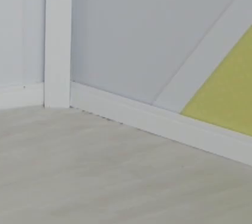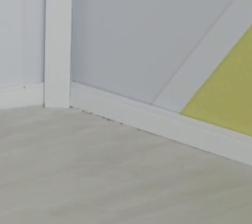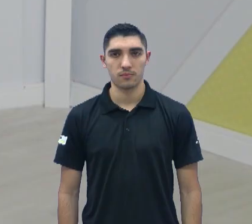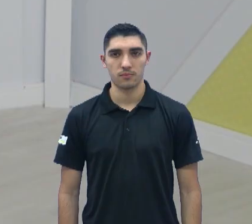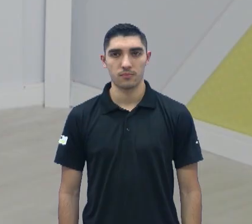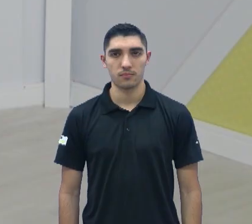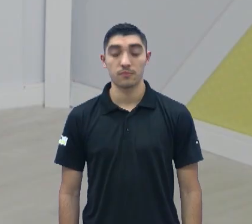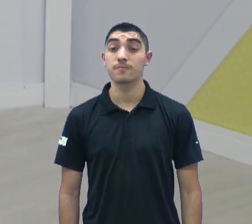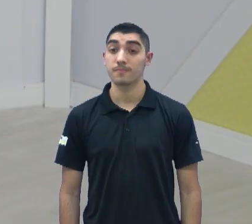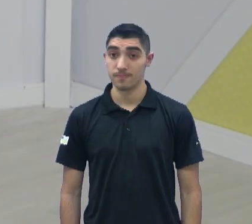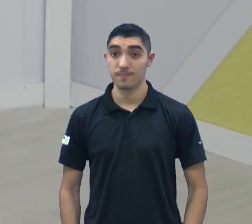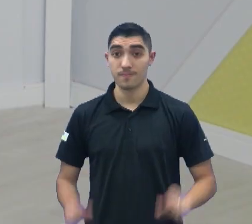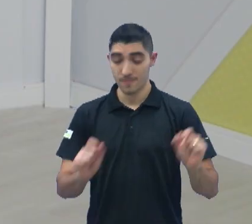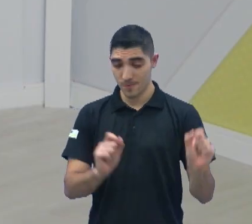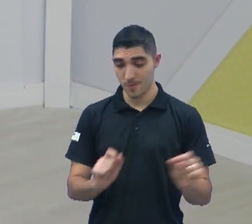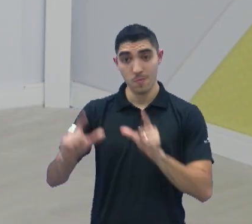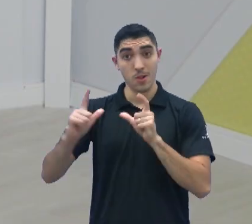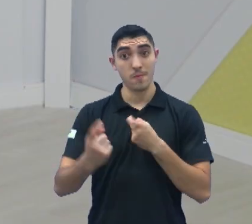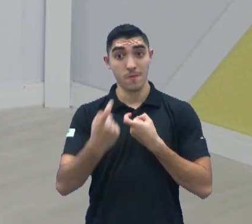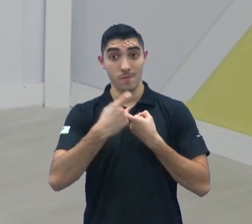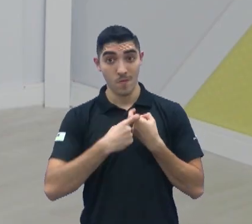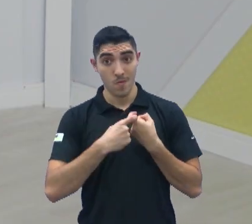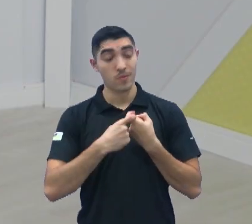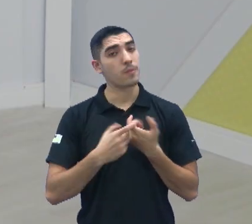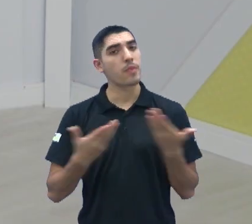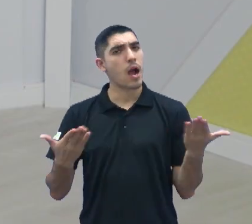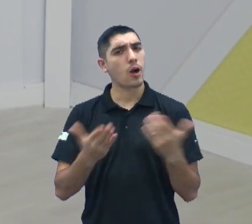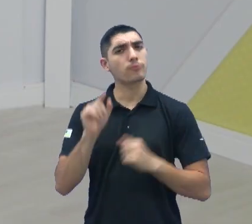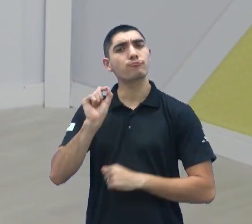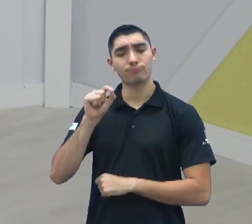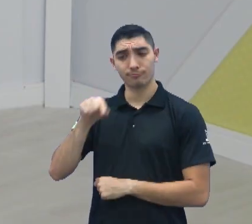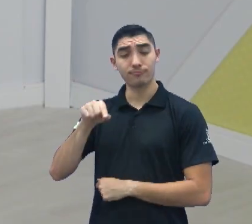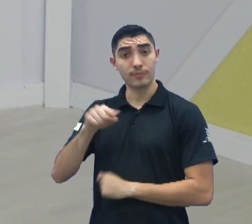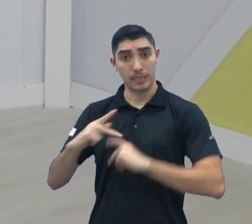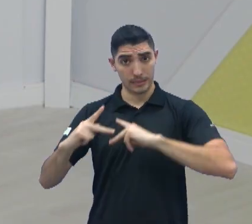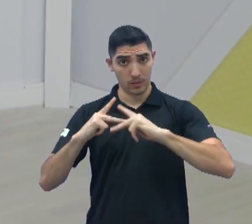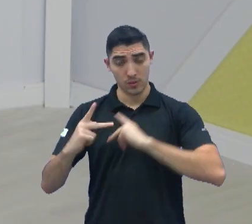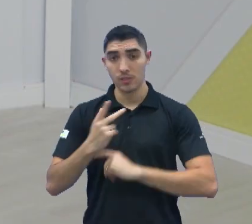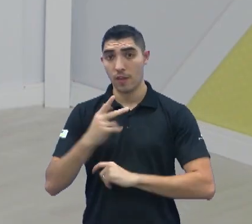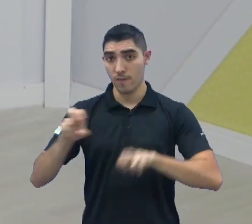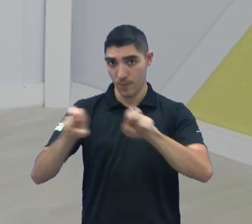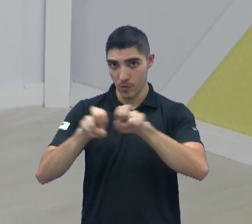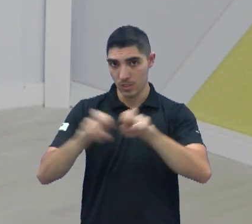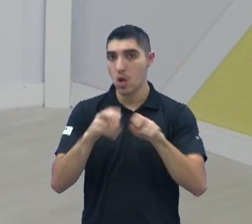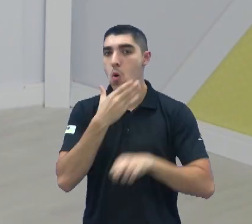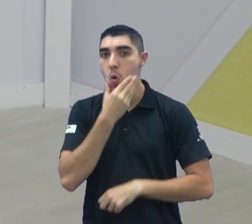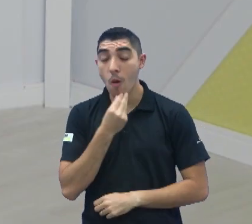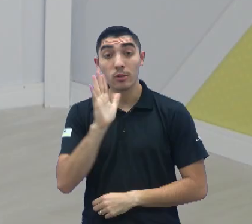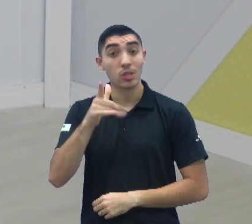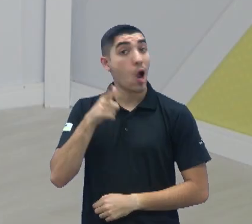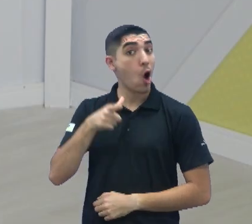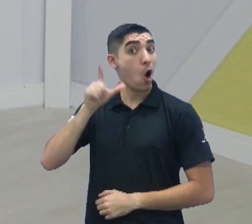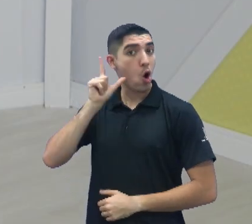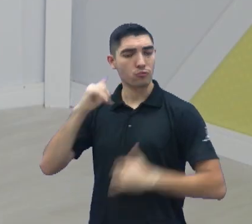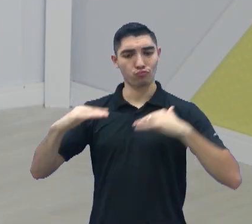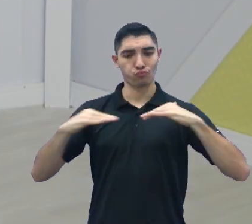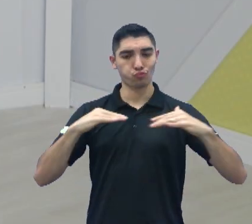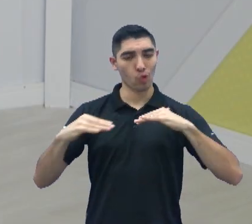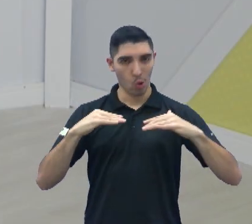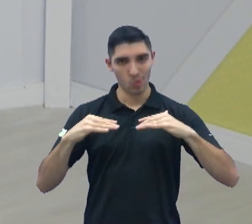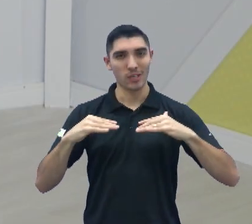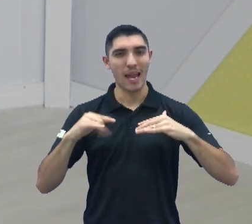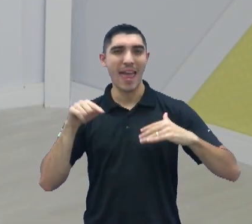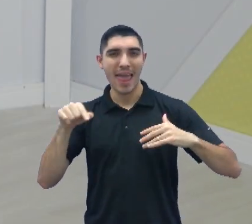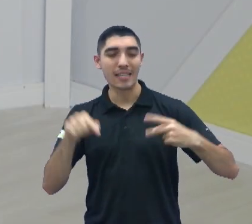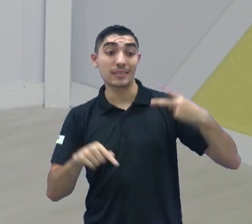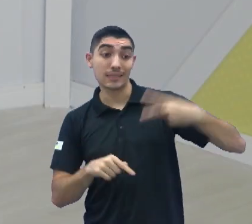Muito bem, de volta com a Hora do Esporte, o São José Futsal, o masculino, né? Ele entrou em quadra ontem pelo jogo de volta da fase